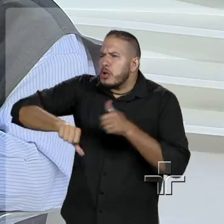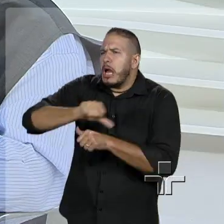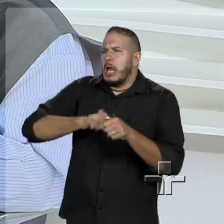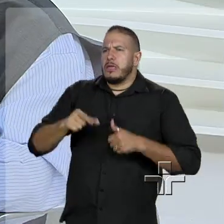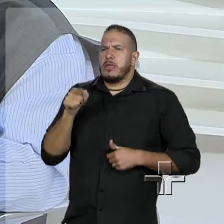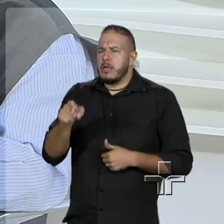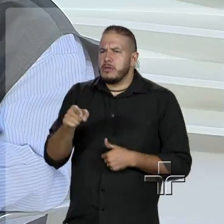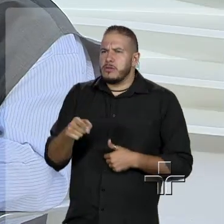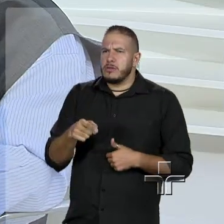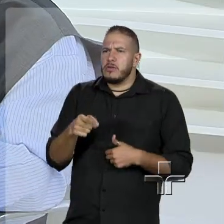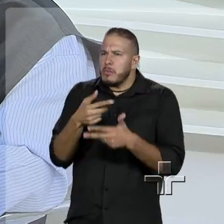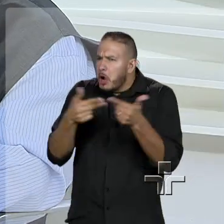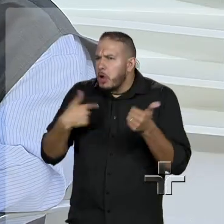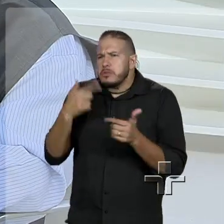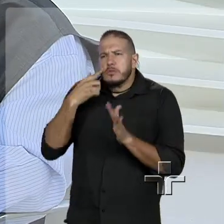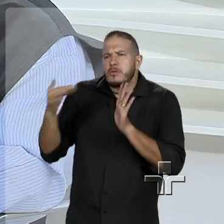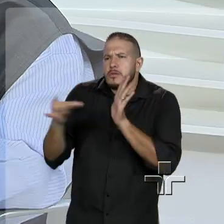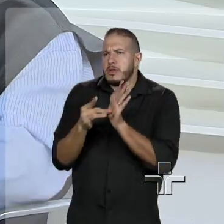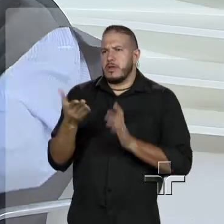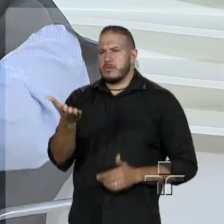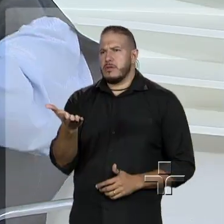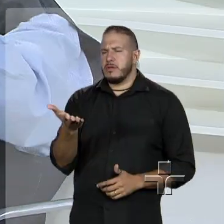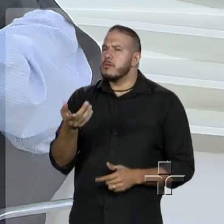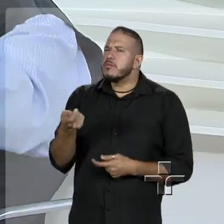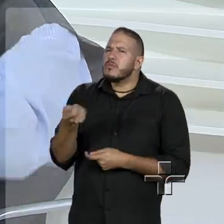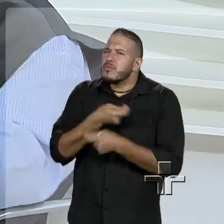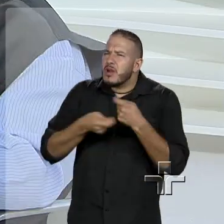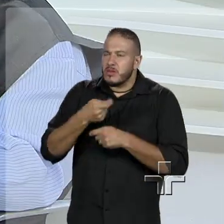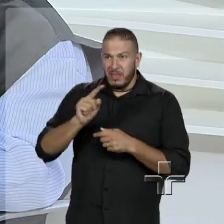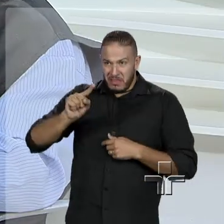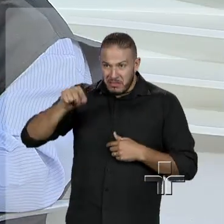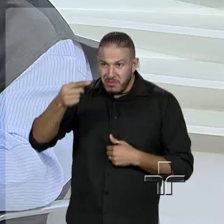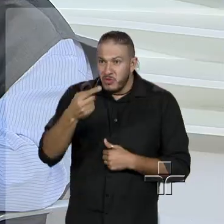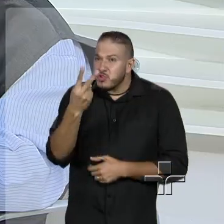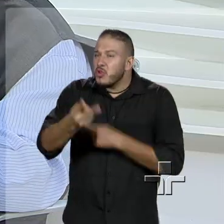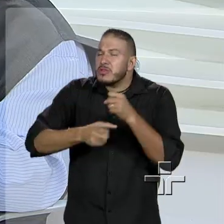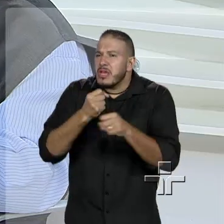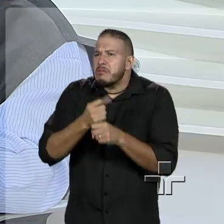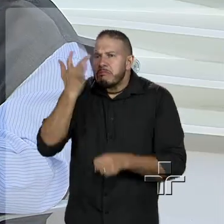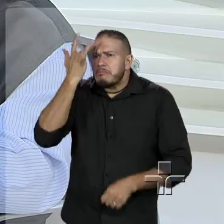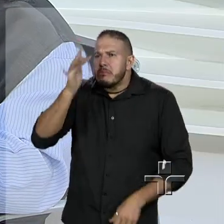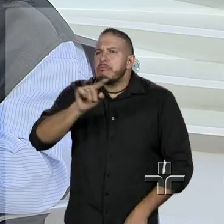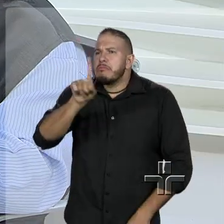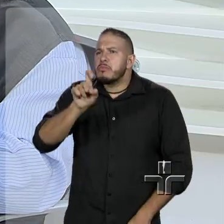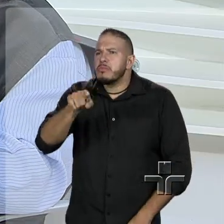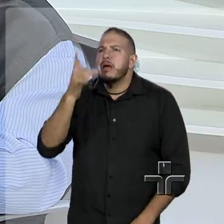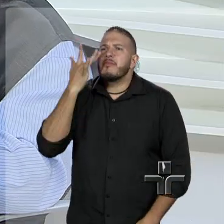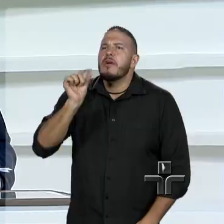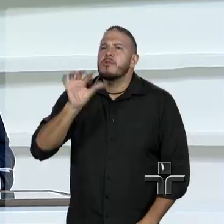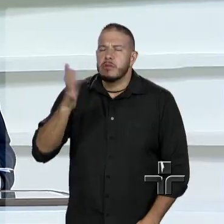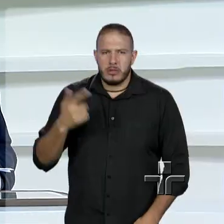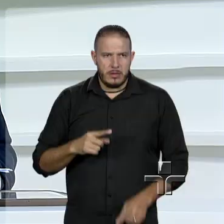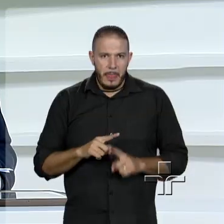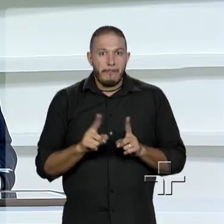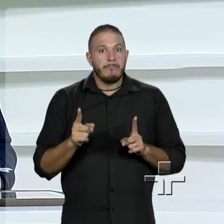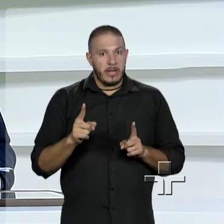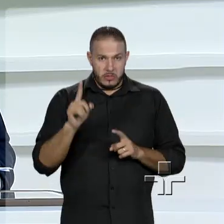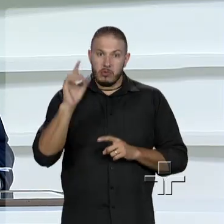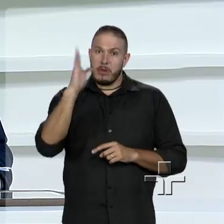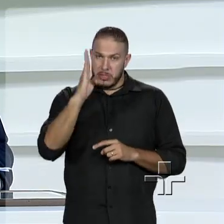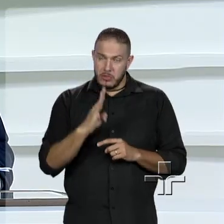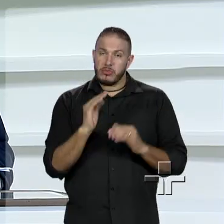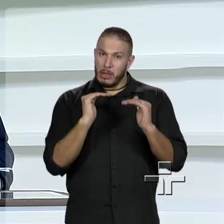é uma coisa concreta, por um negócio que daqui 2 anos nós não sabemos o que vai ter. Mas o Brasil está se alinhando a